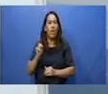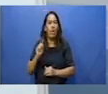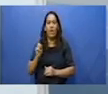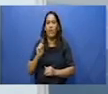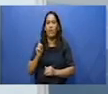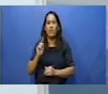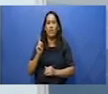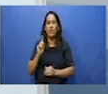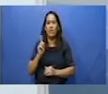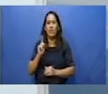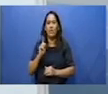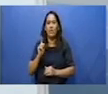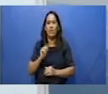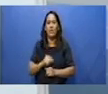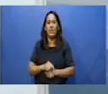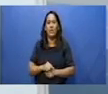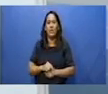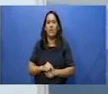não